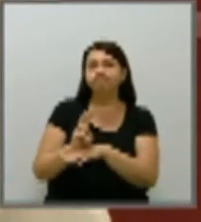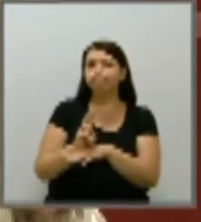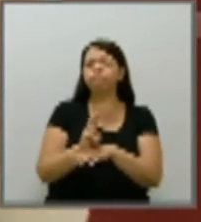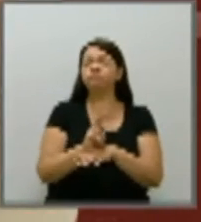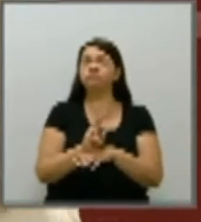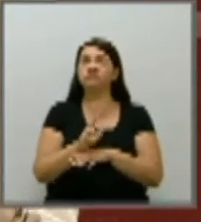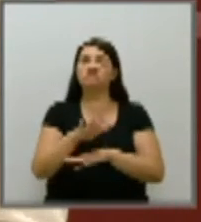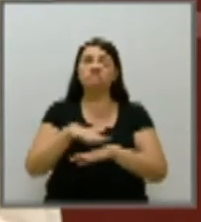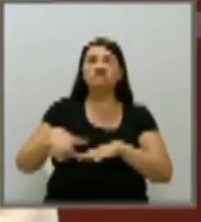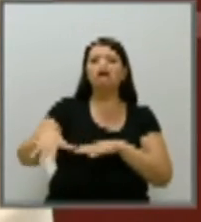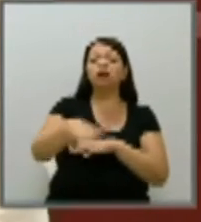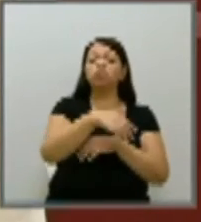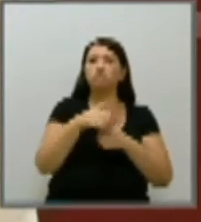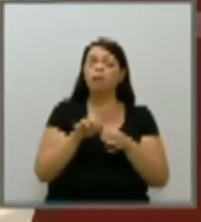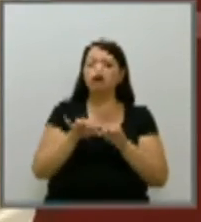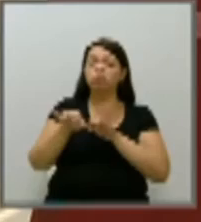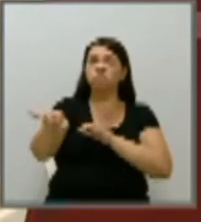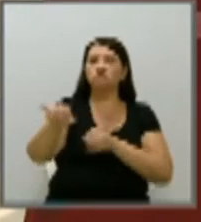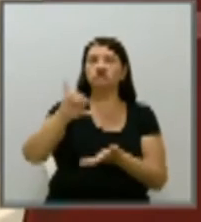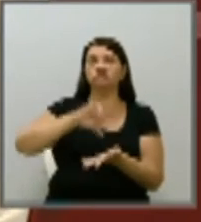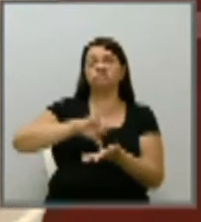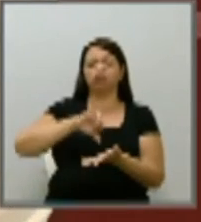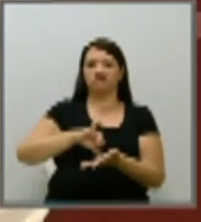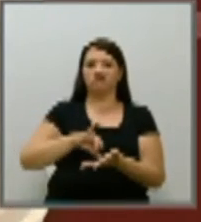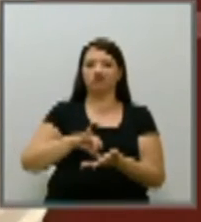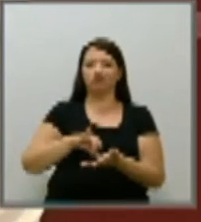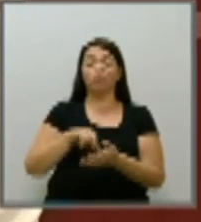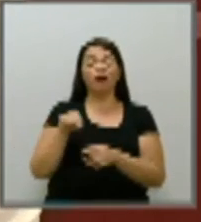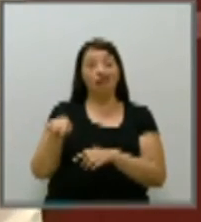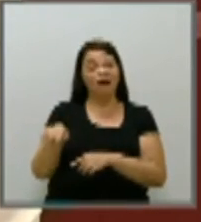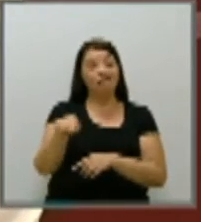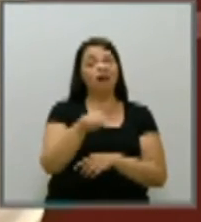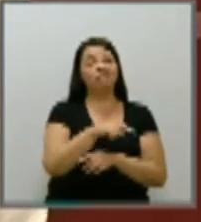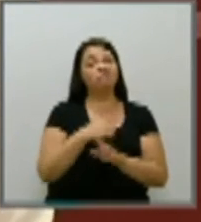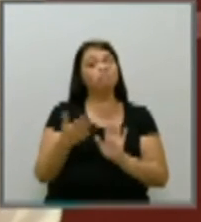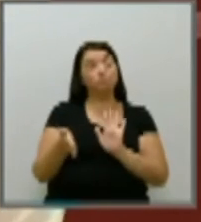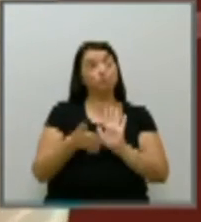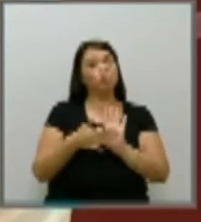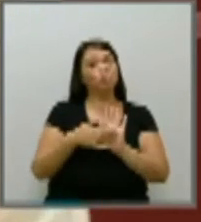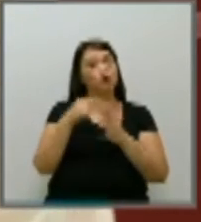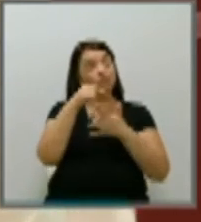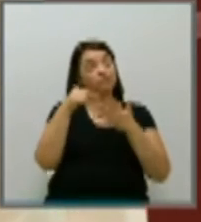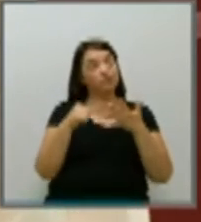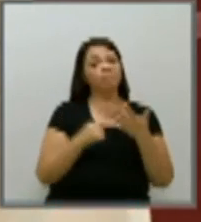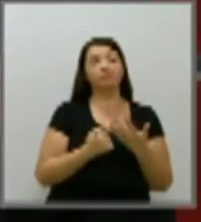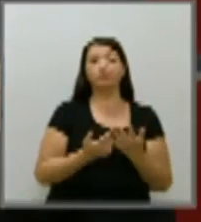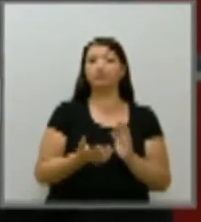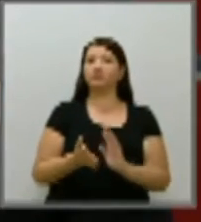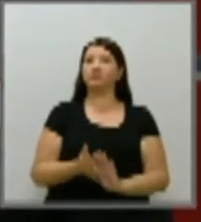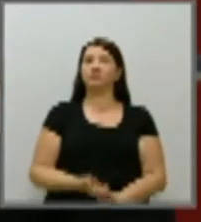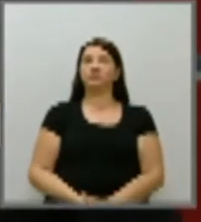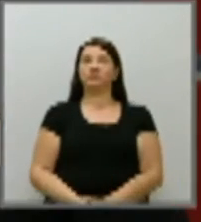regiões mais afastadas do centro da cidade. Essas são as minhas propostas, candidato.